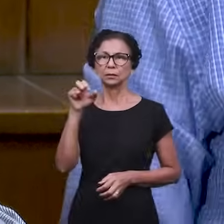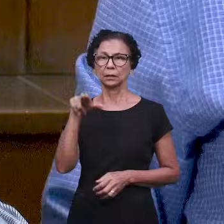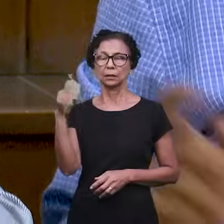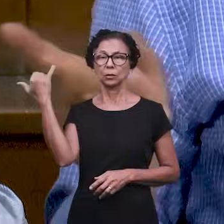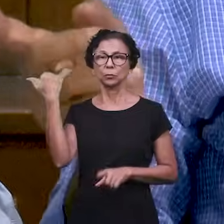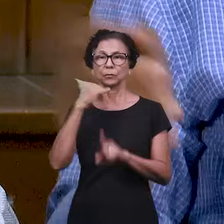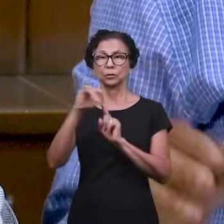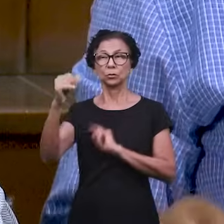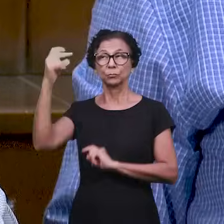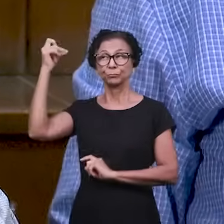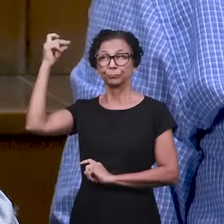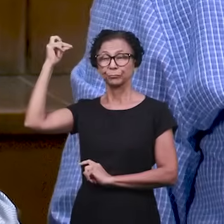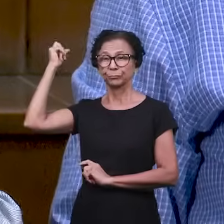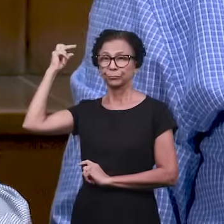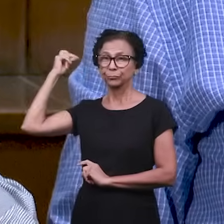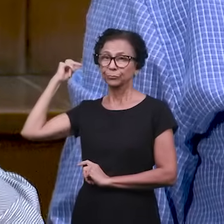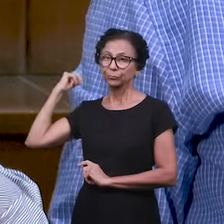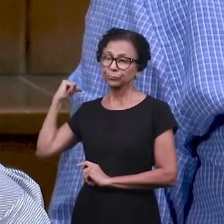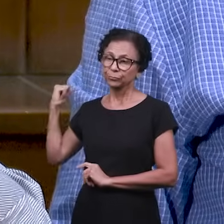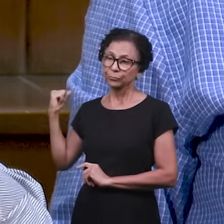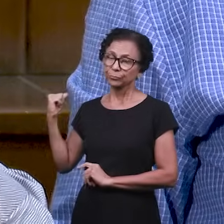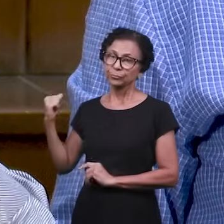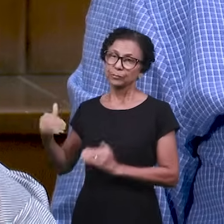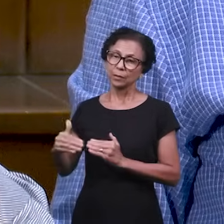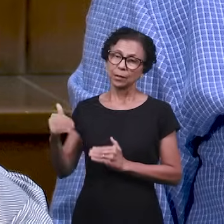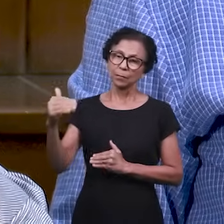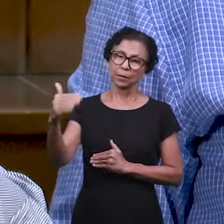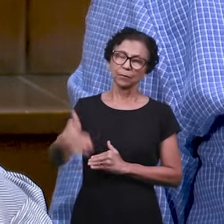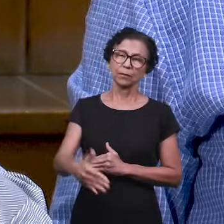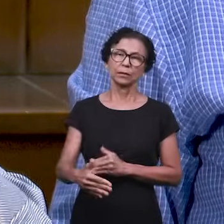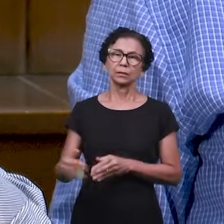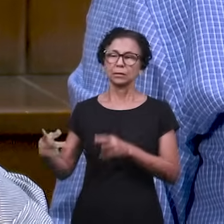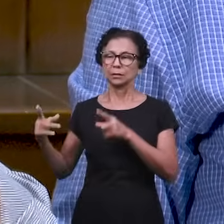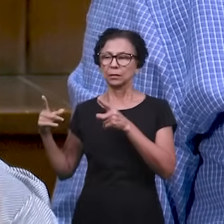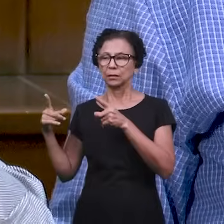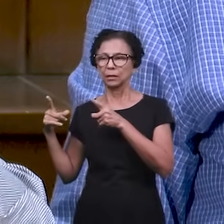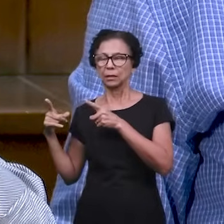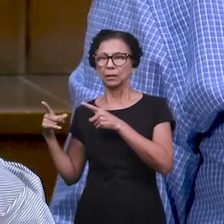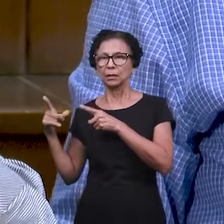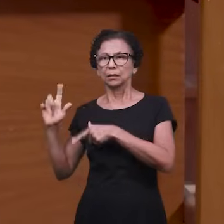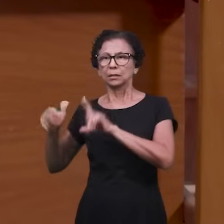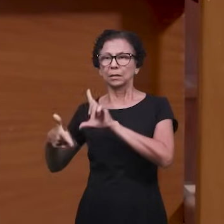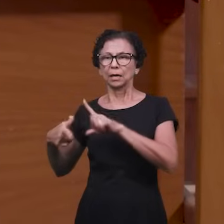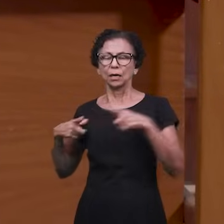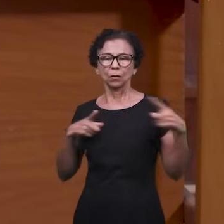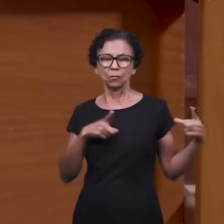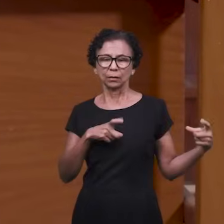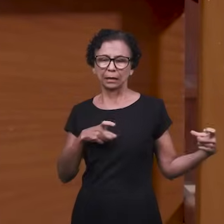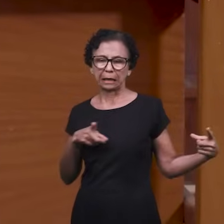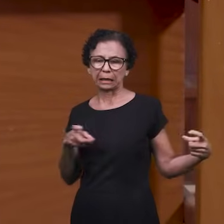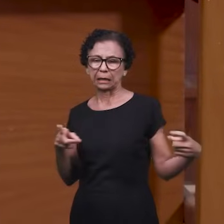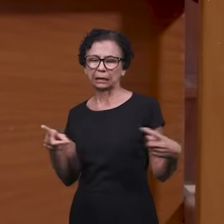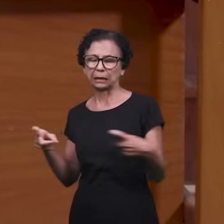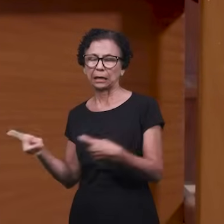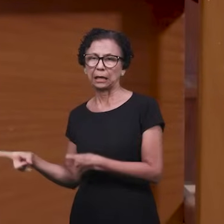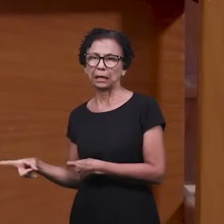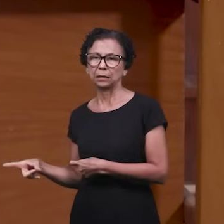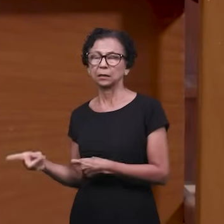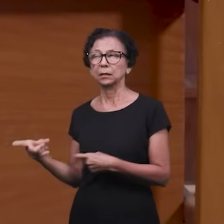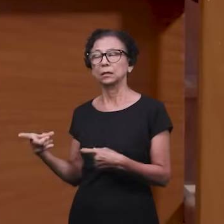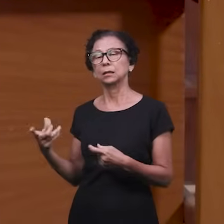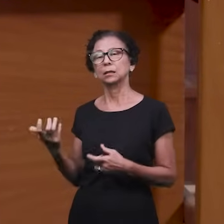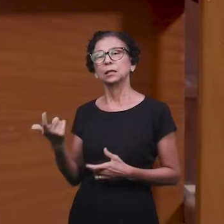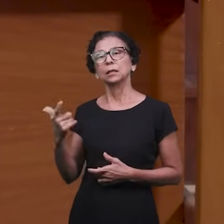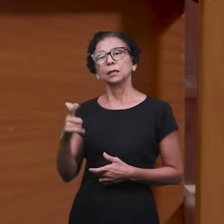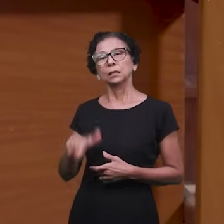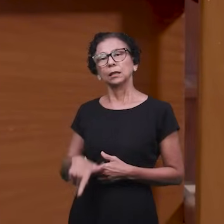também. Então, a partir daí, é guerra contra Israel até o final. No final, Jesus vem e vence os inimigos de Israel.